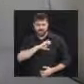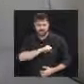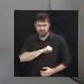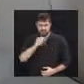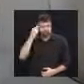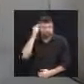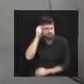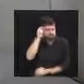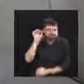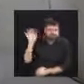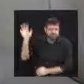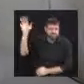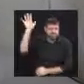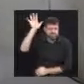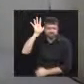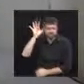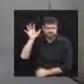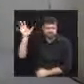amor.